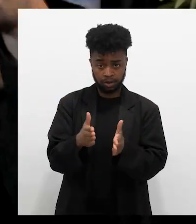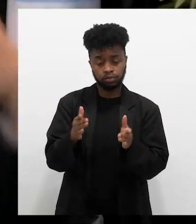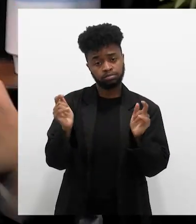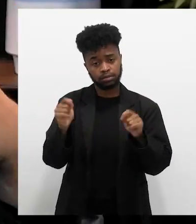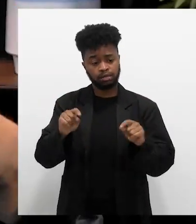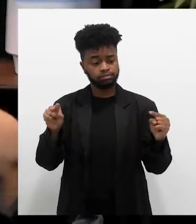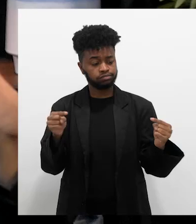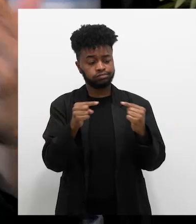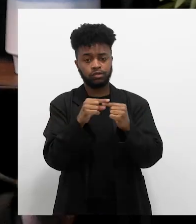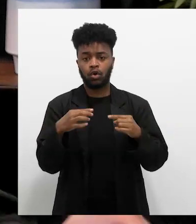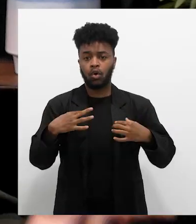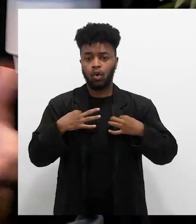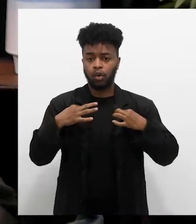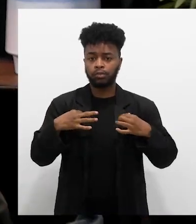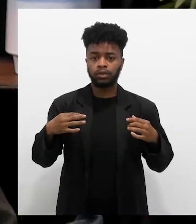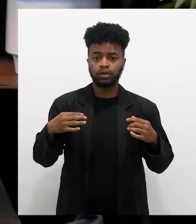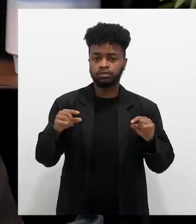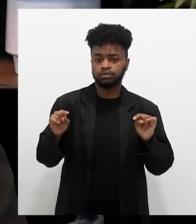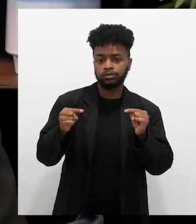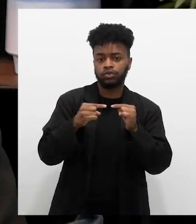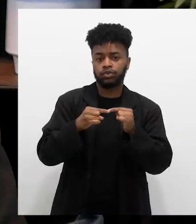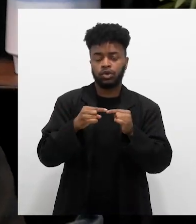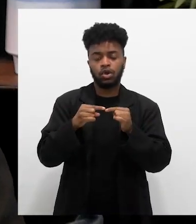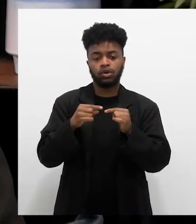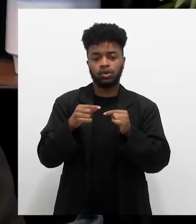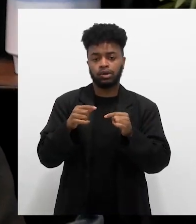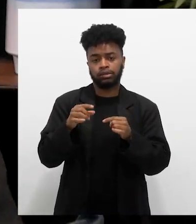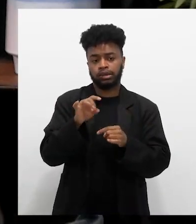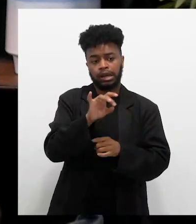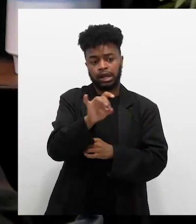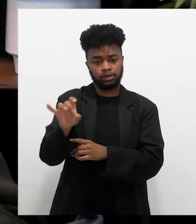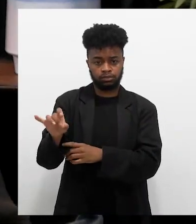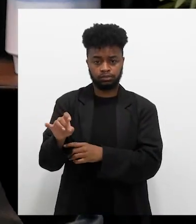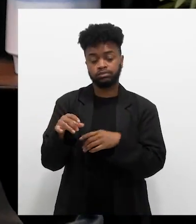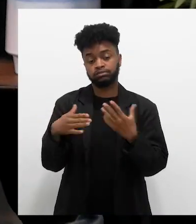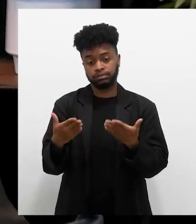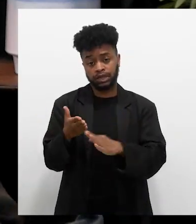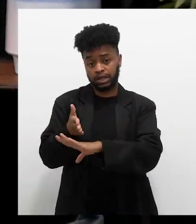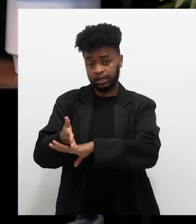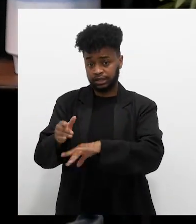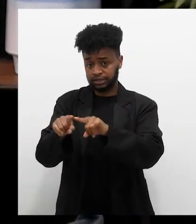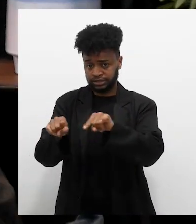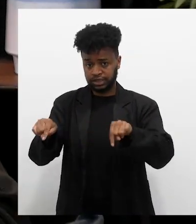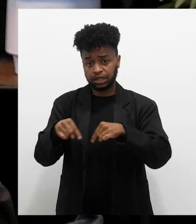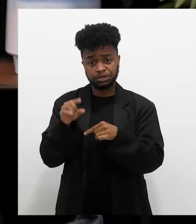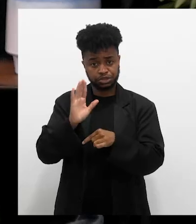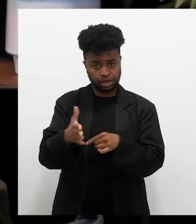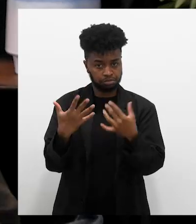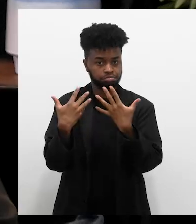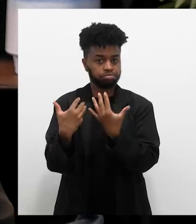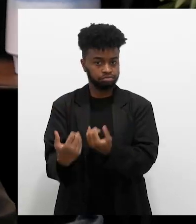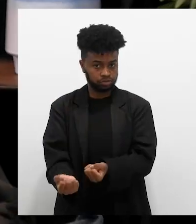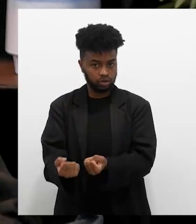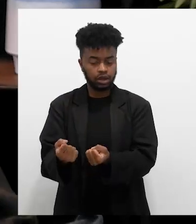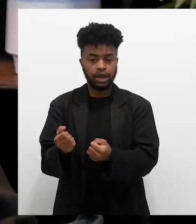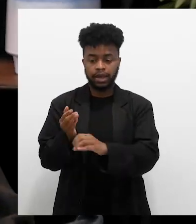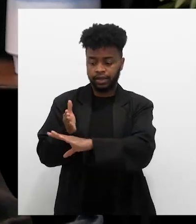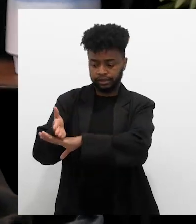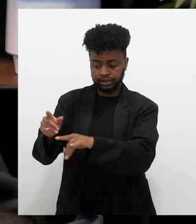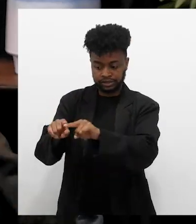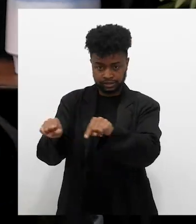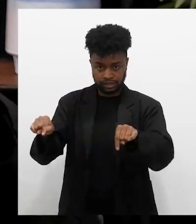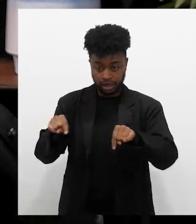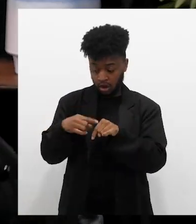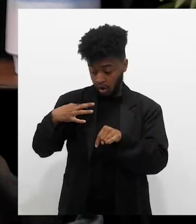possa se vestir daquilo que for mais adequado para o seu tamanho. Então ele vai para a Sala das Lágrimas, ele já aceitou a eleição diante dos cardeais, vai,